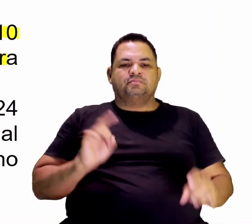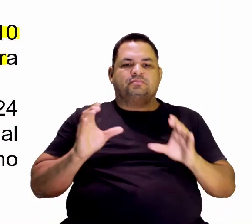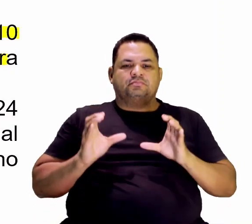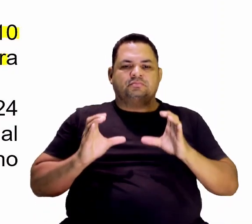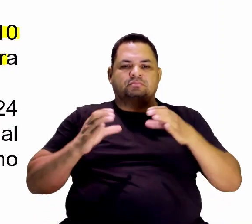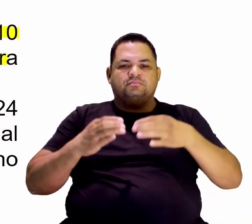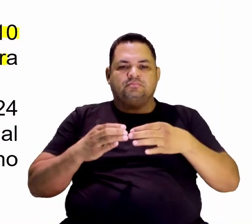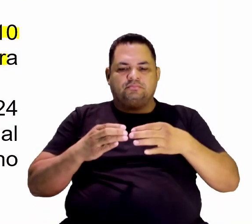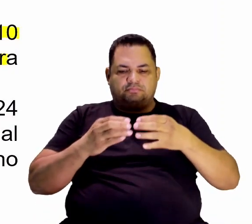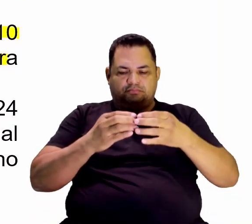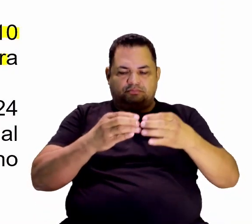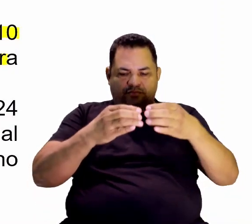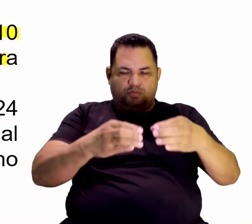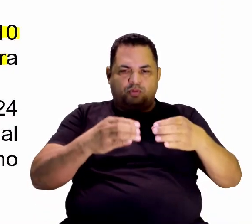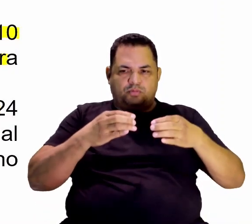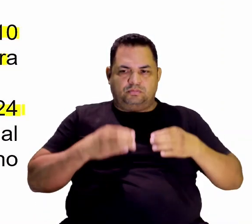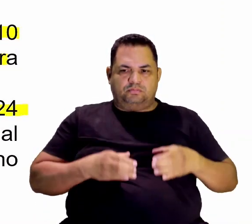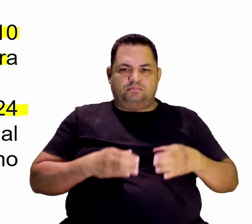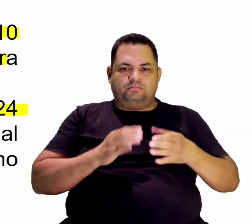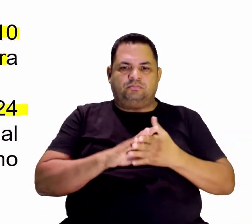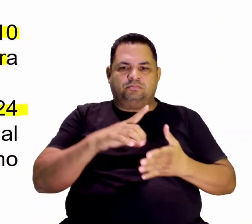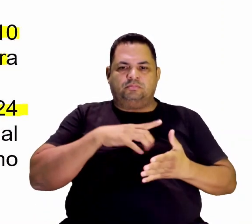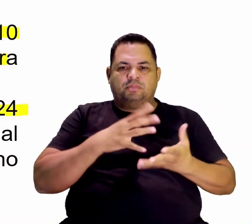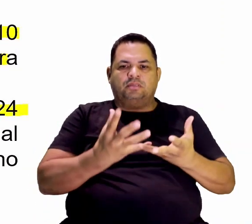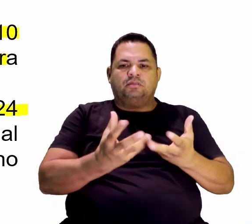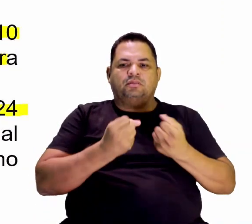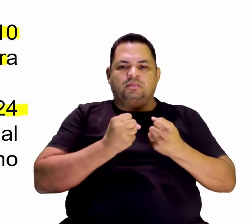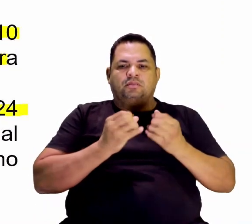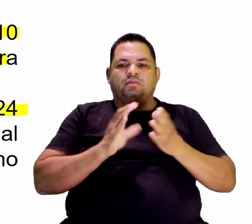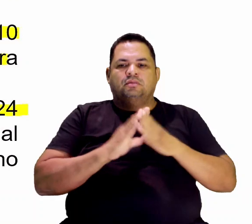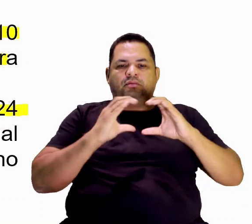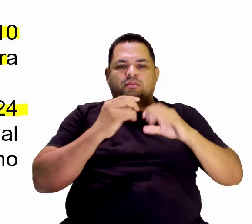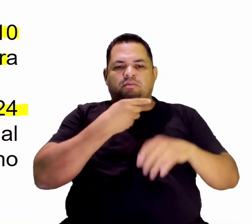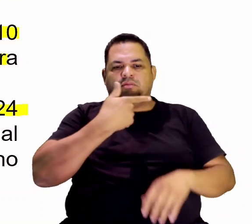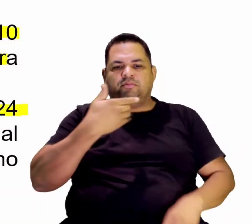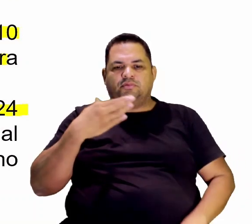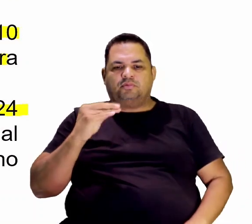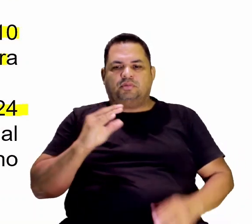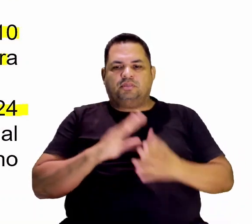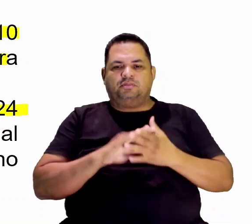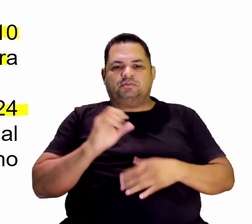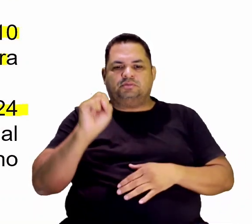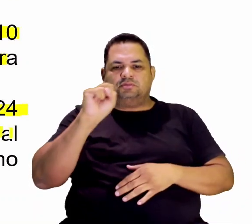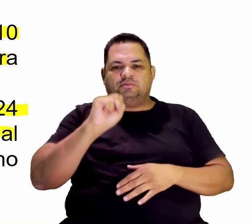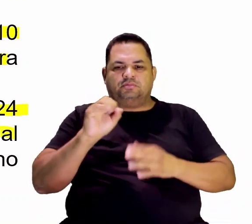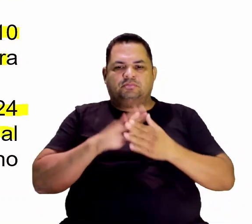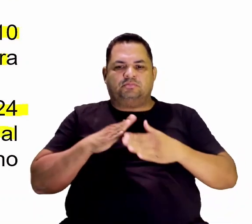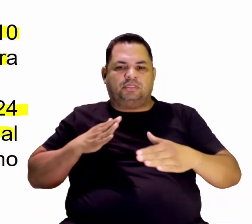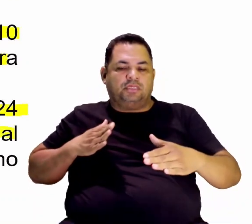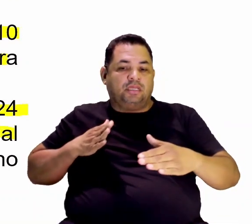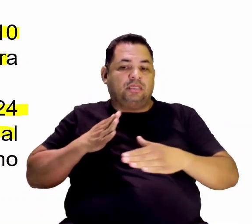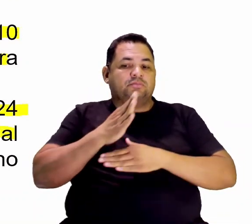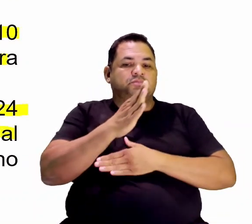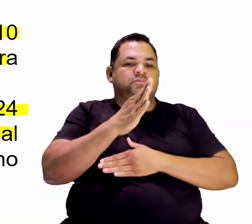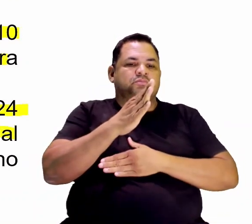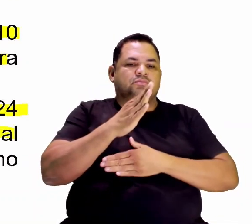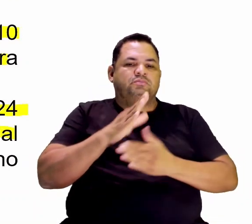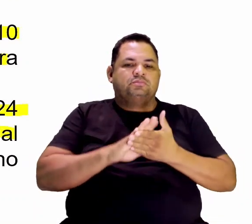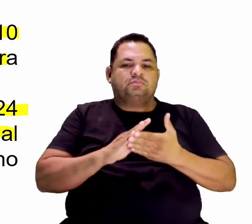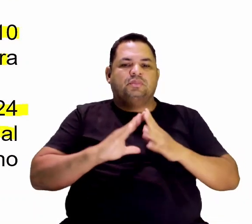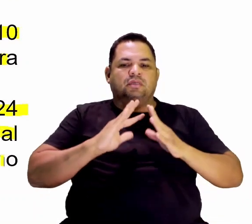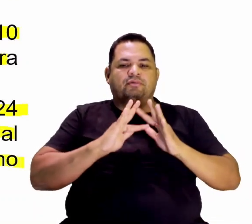jogo todo, atravessar a quadra de ponta a ponta e não passar essa bola, né? Assim como no basquete lá dos 3 segundos, você